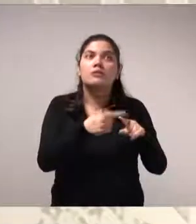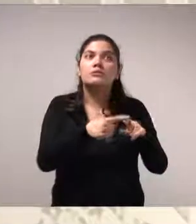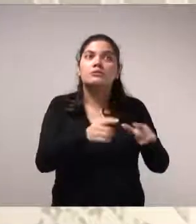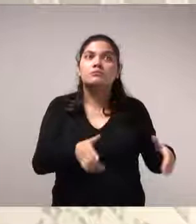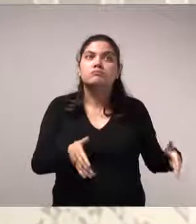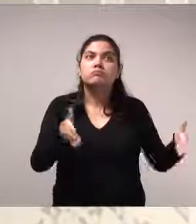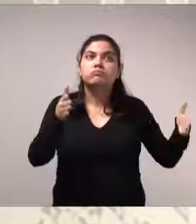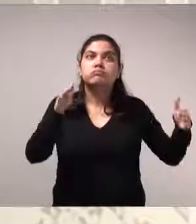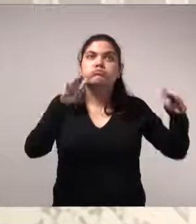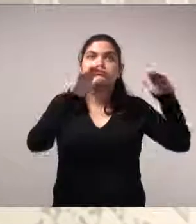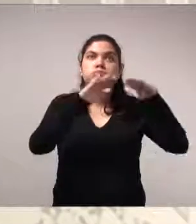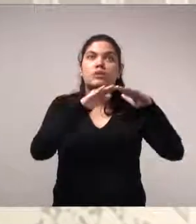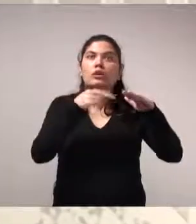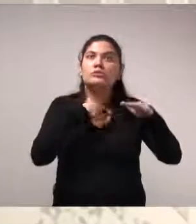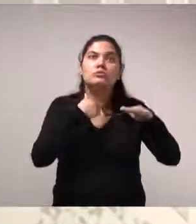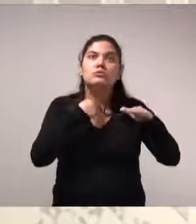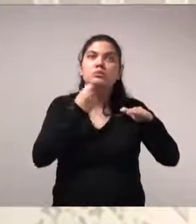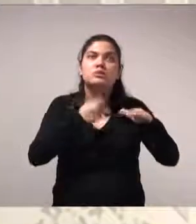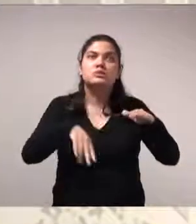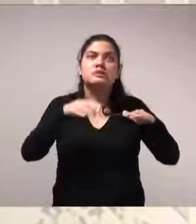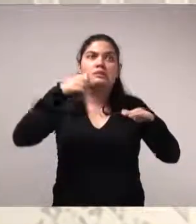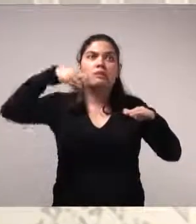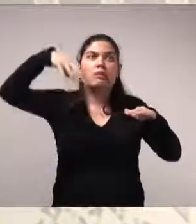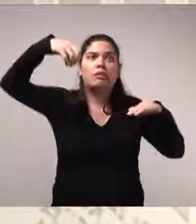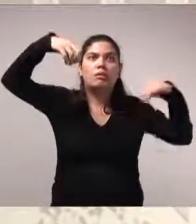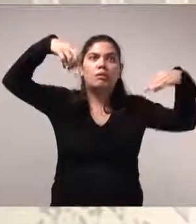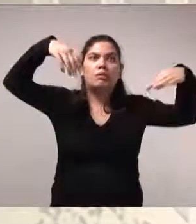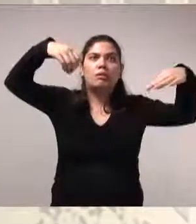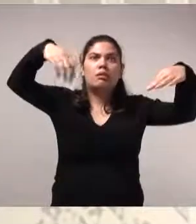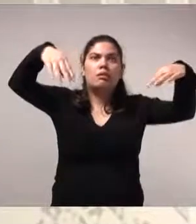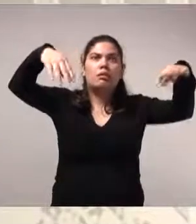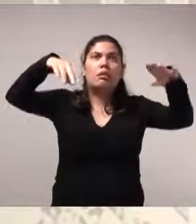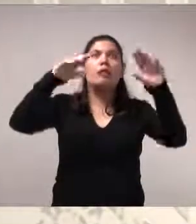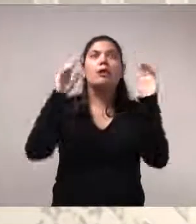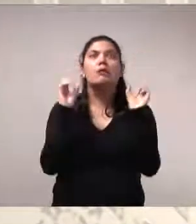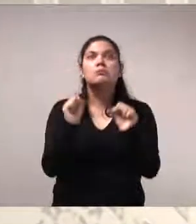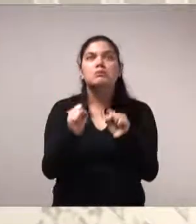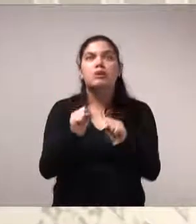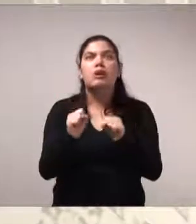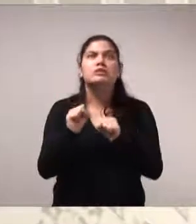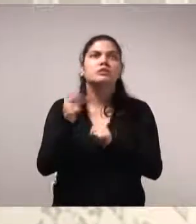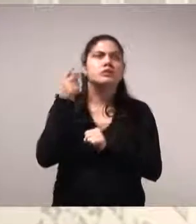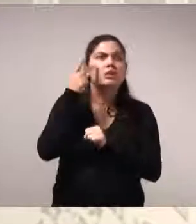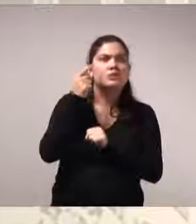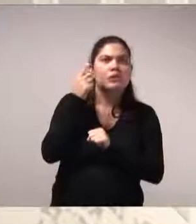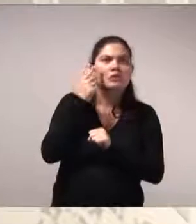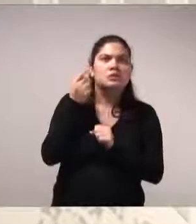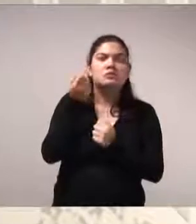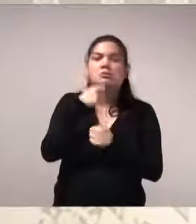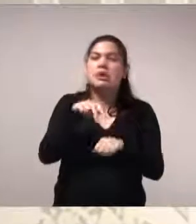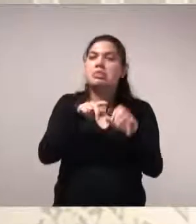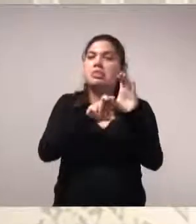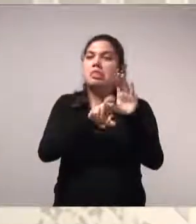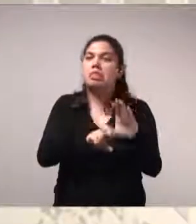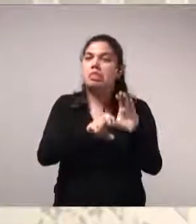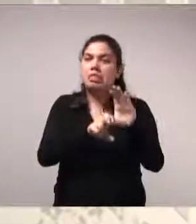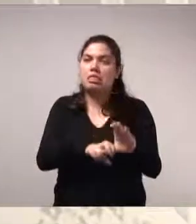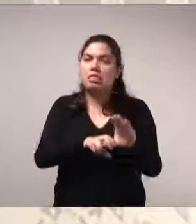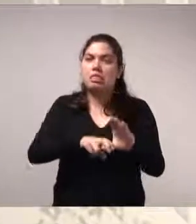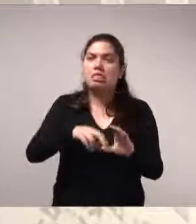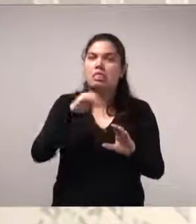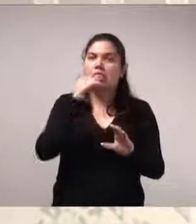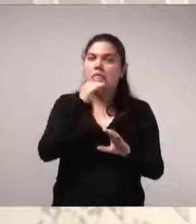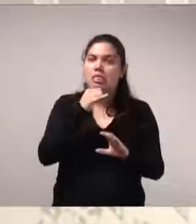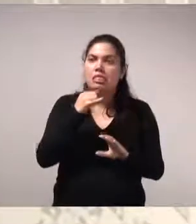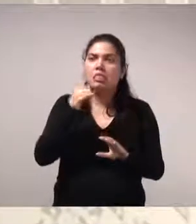iluminação natural e depender menos de iluminação artificial, que ele possa ser condicionado naturalmente e não depender tanto de equipamentos artificiais?